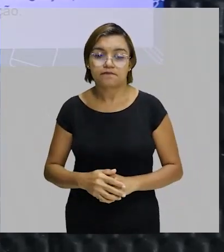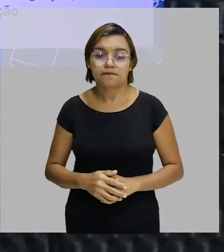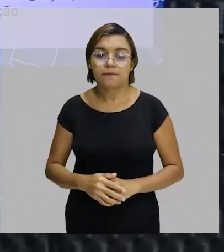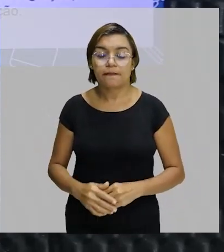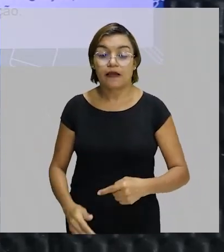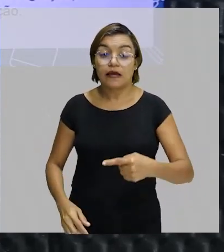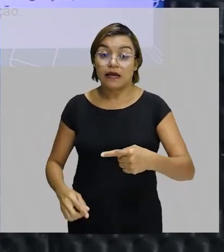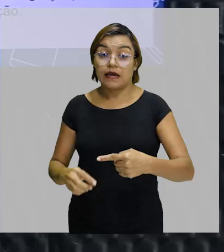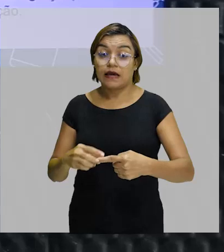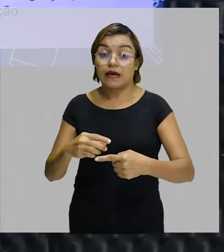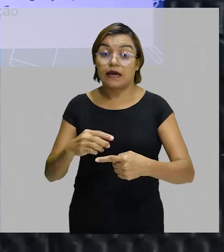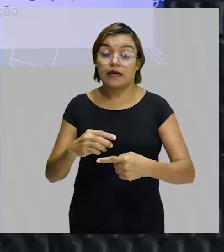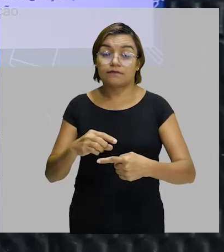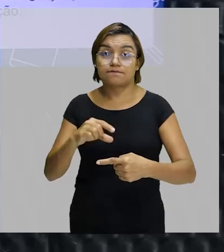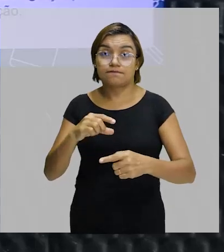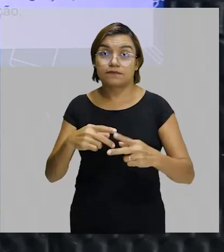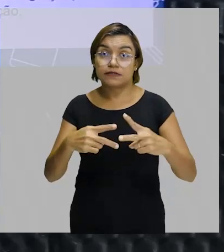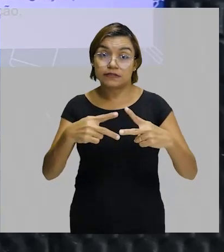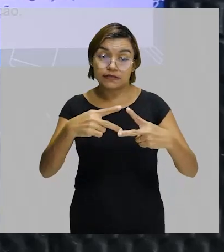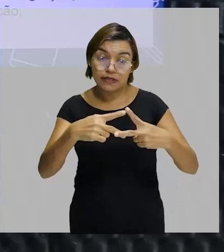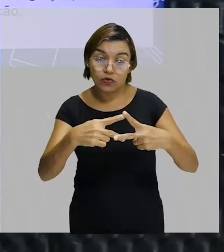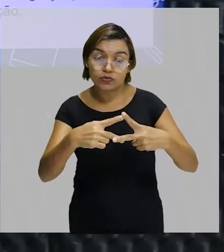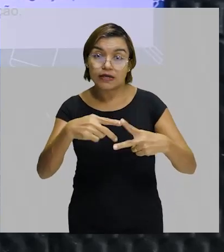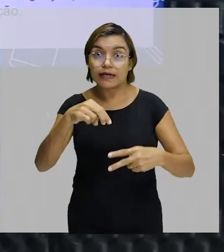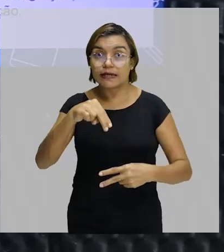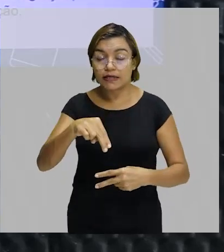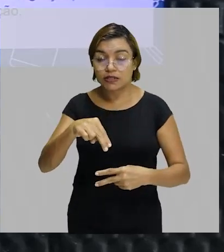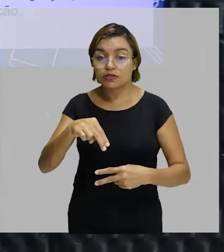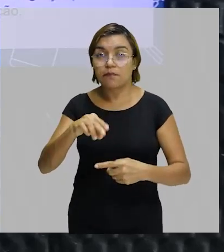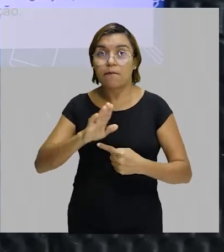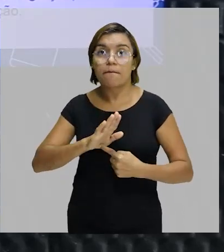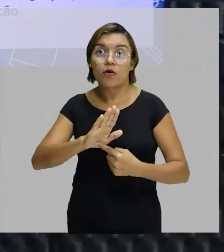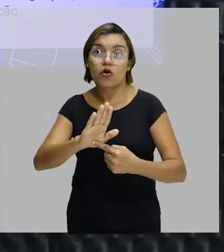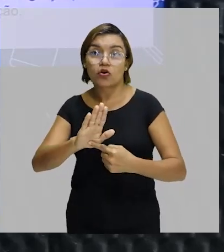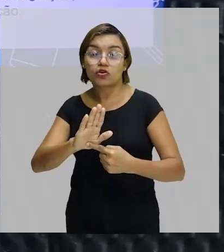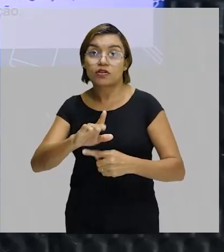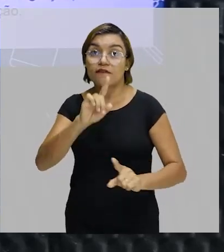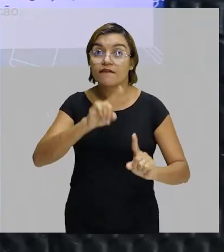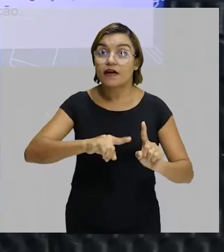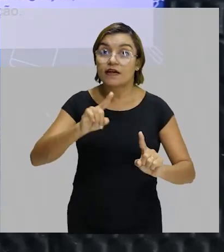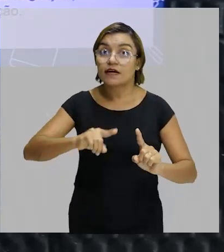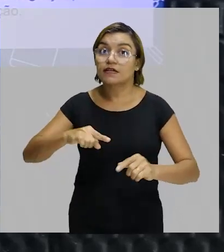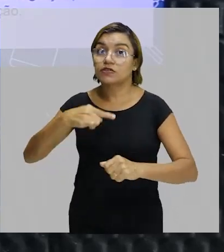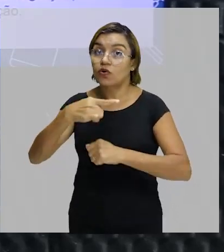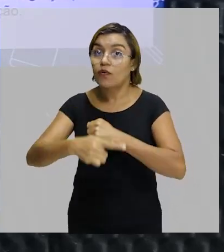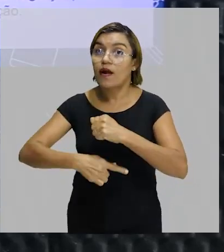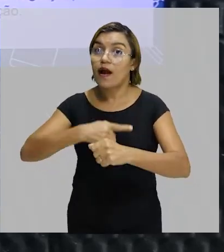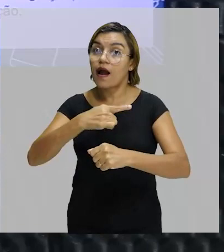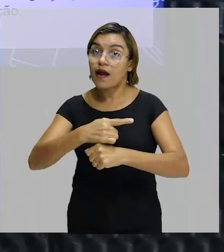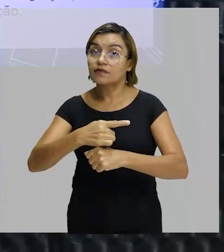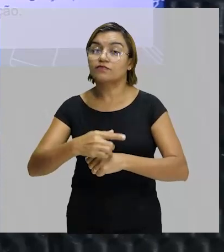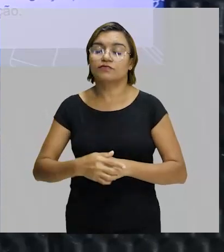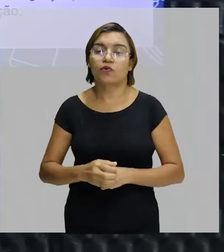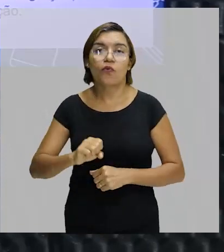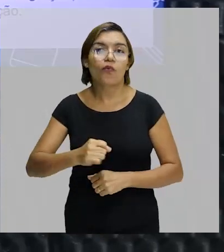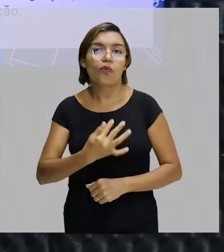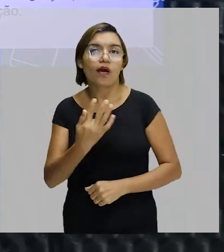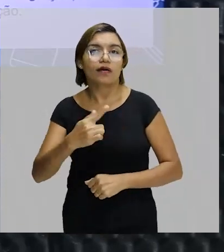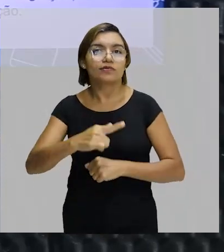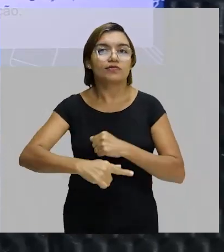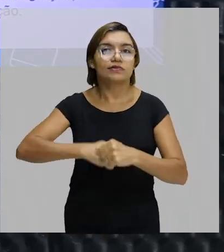ΔN, ele vai indicar o que? A variação do número de átomos. Quantos